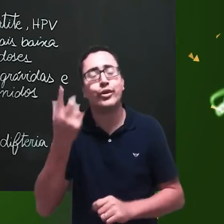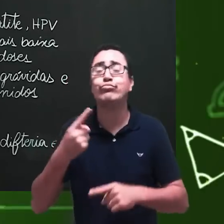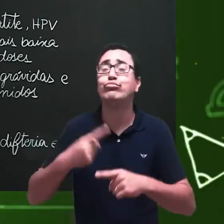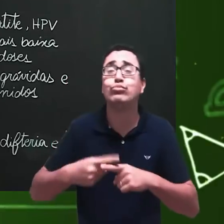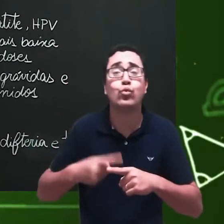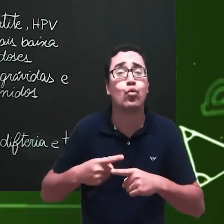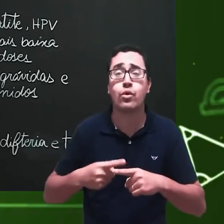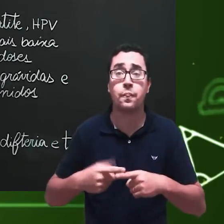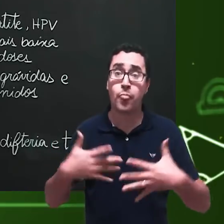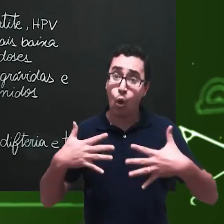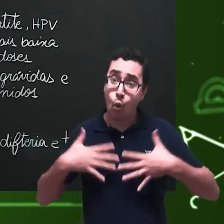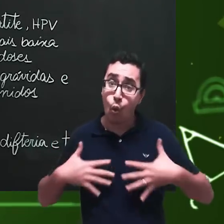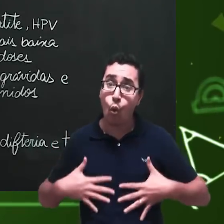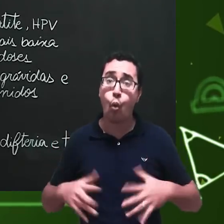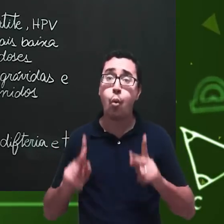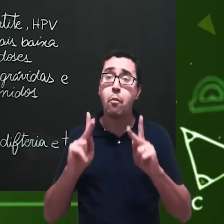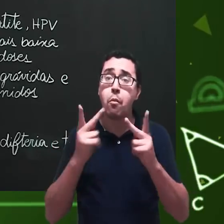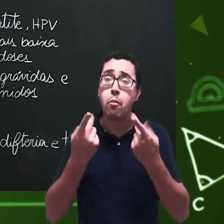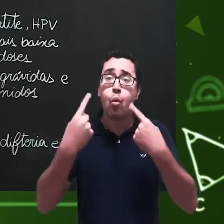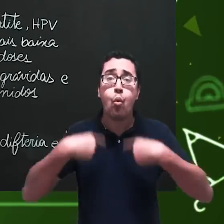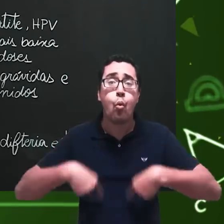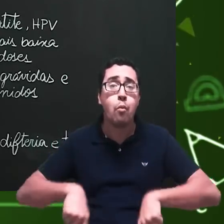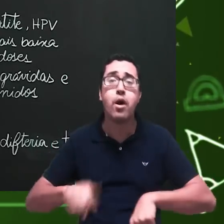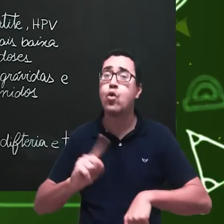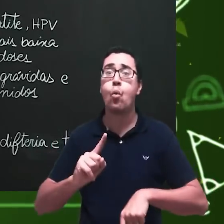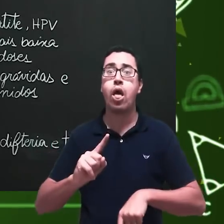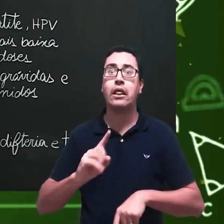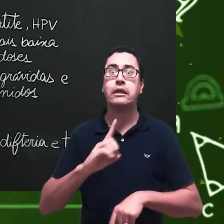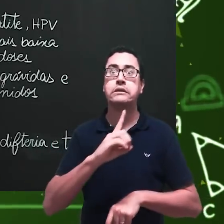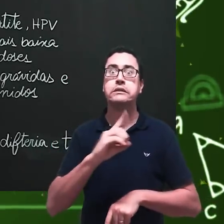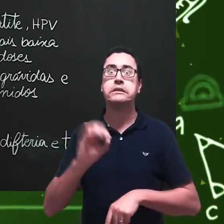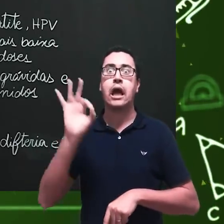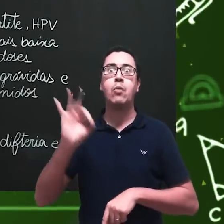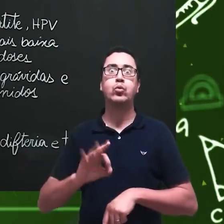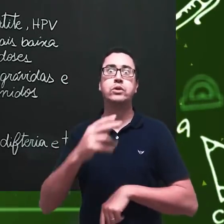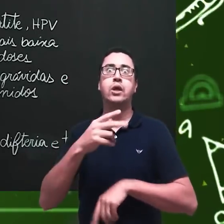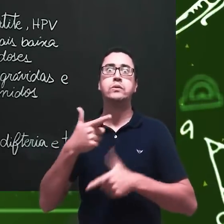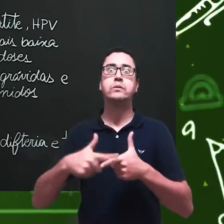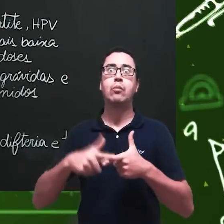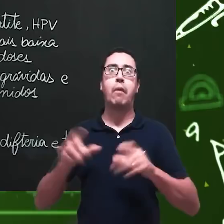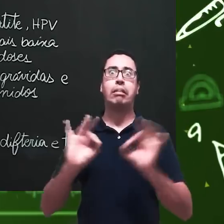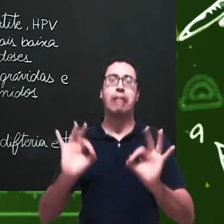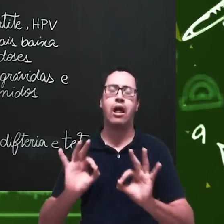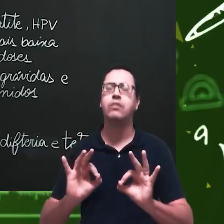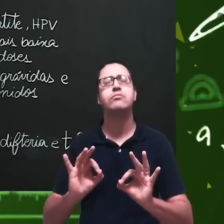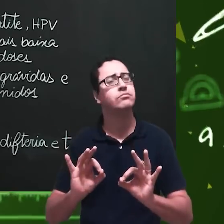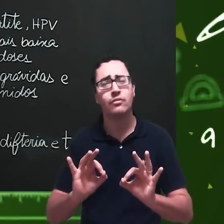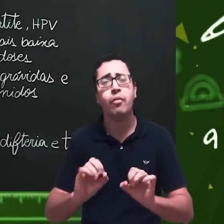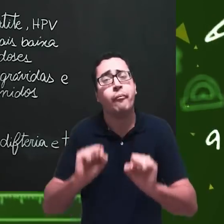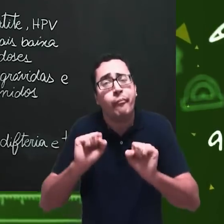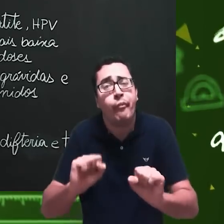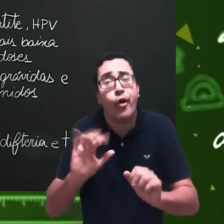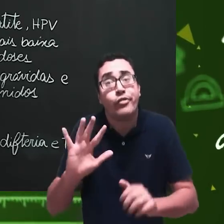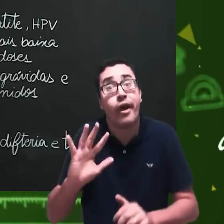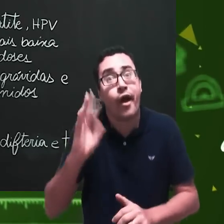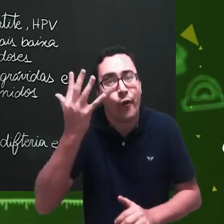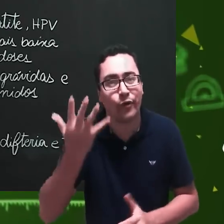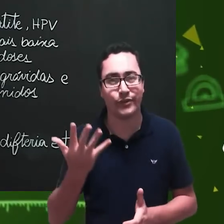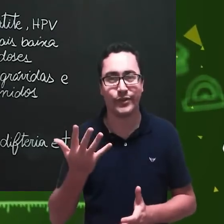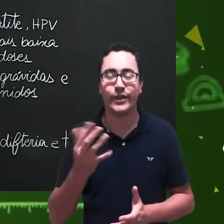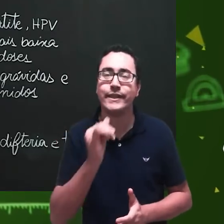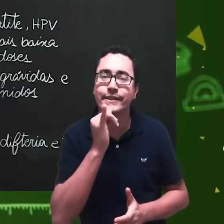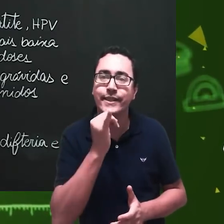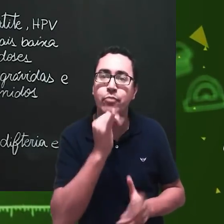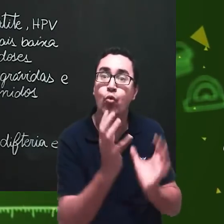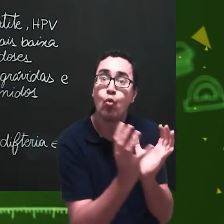o corpo humano, não é uma ciência exata. A exceção é uma regra. Então, pode sim acontecer que numa vacina que para 100 pessoas